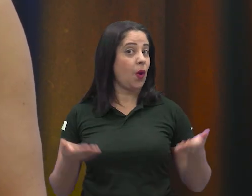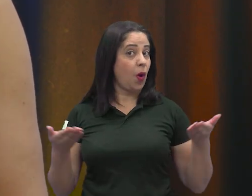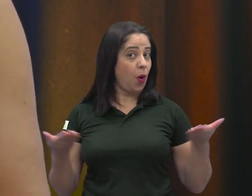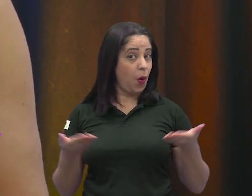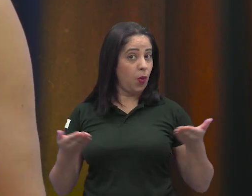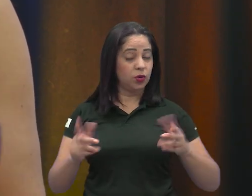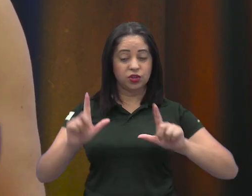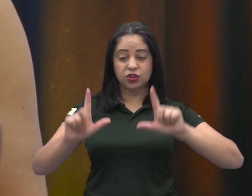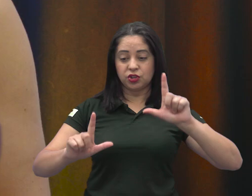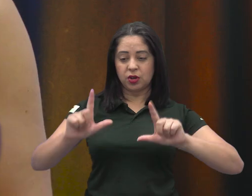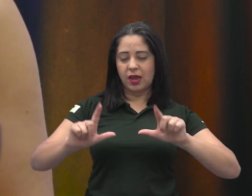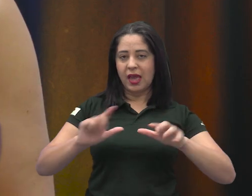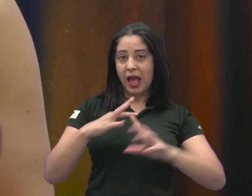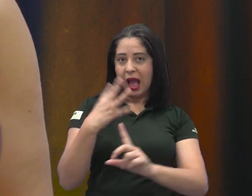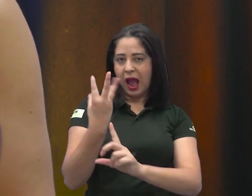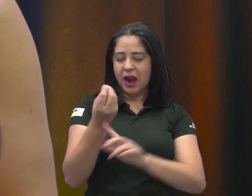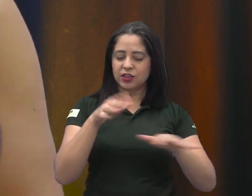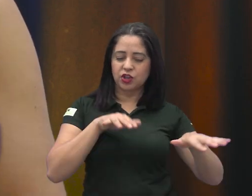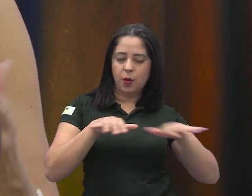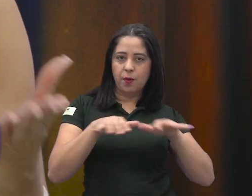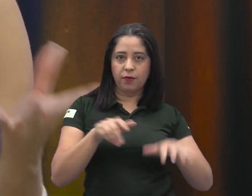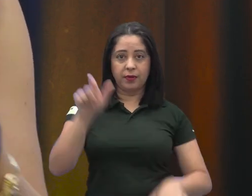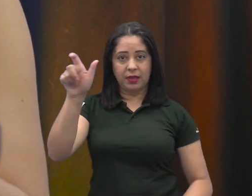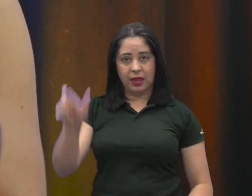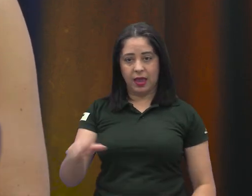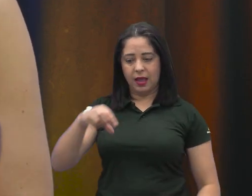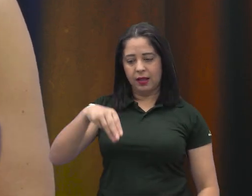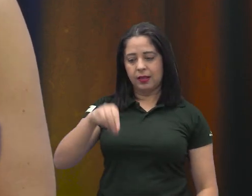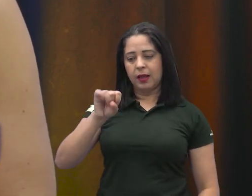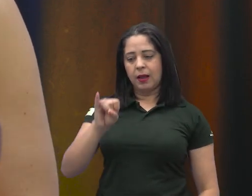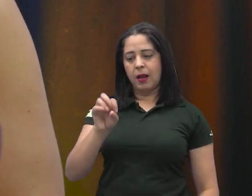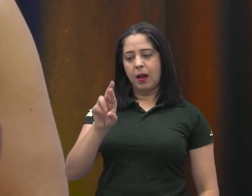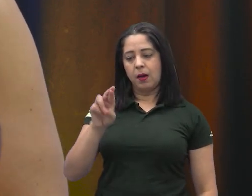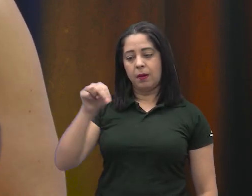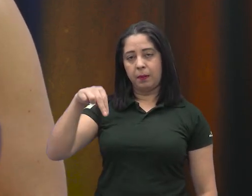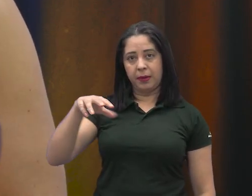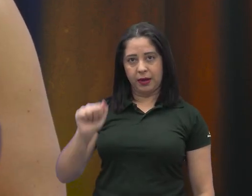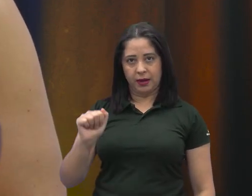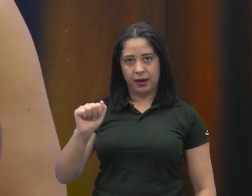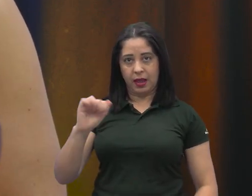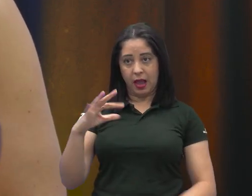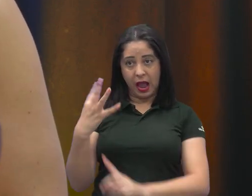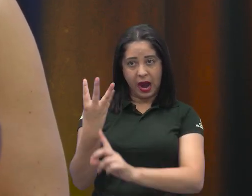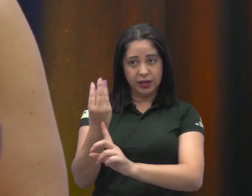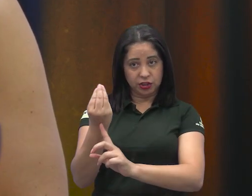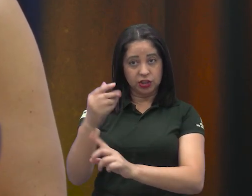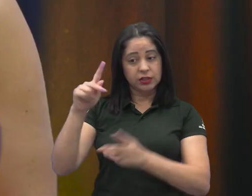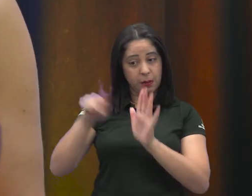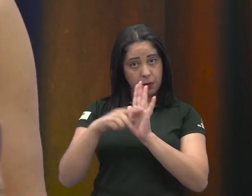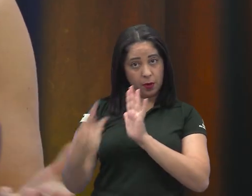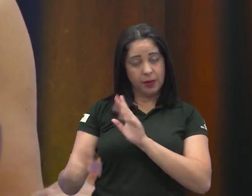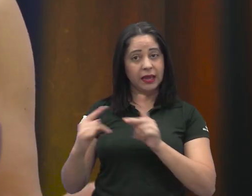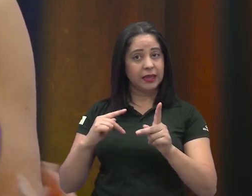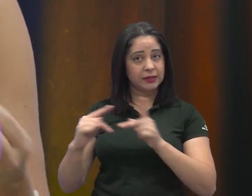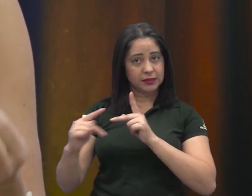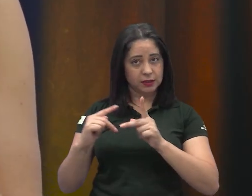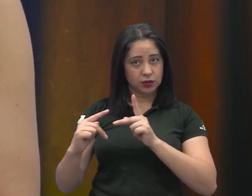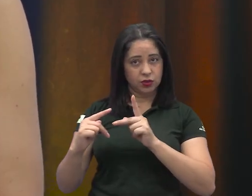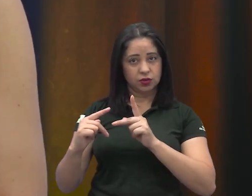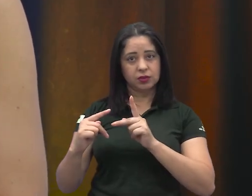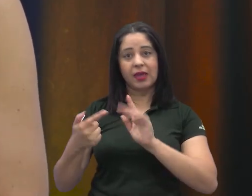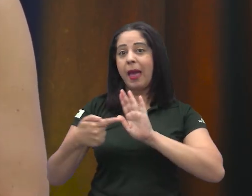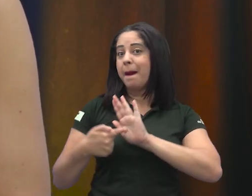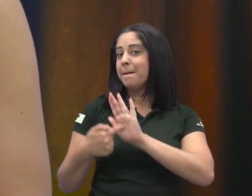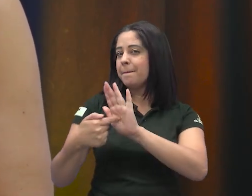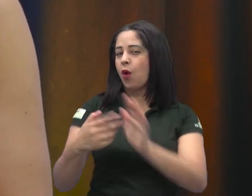Hoje, no quadro Arte em Movimento, recebemos Mirna Tominaga, artista joseense de coração e alma, que traz a força